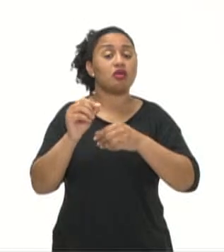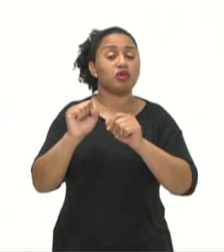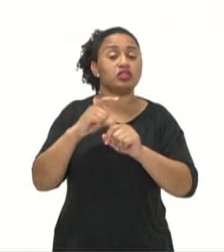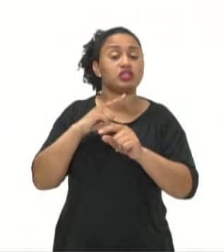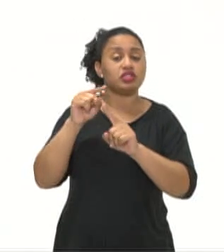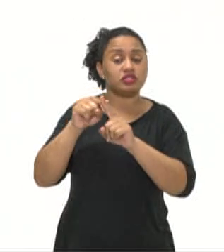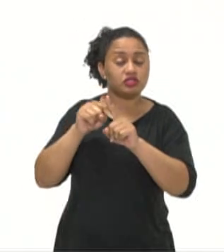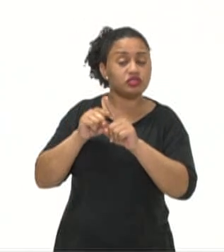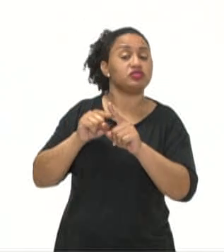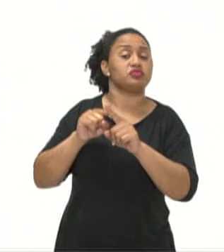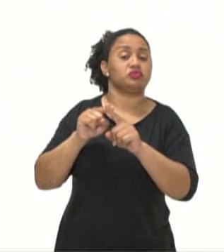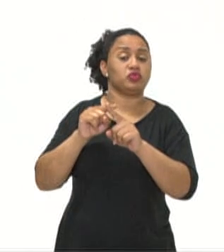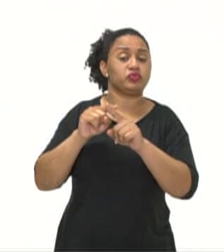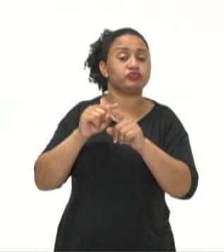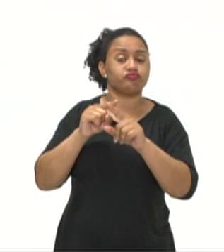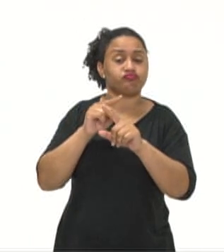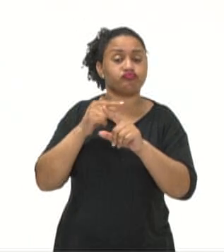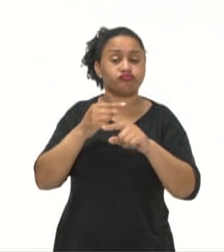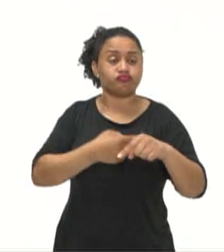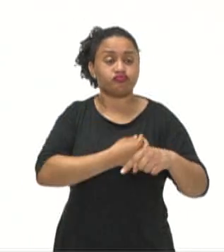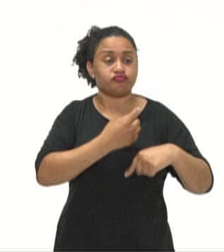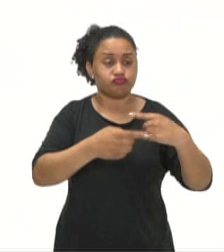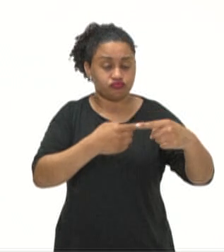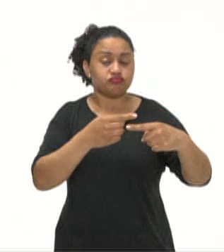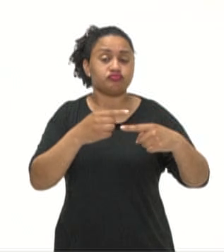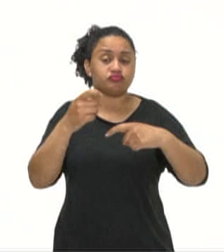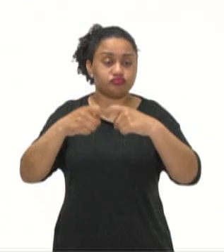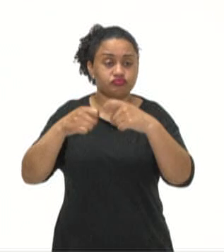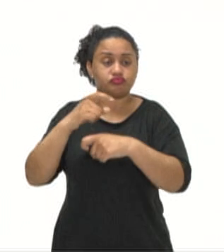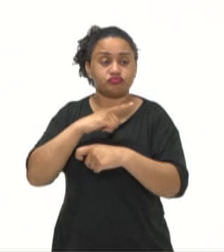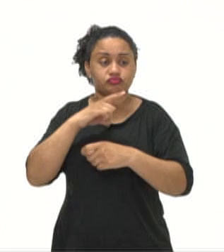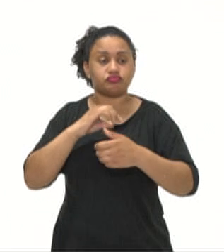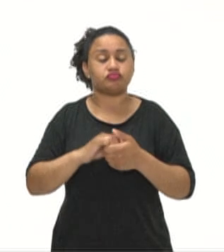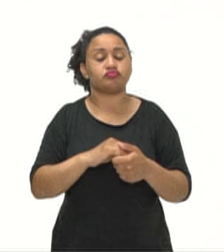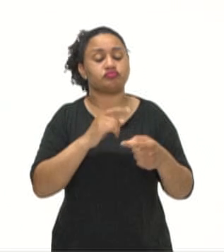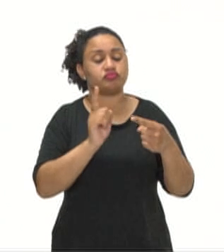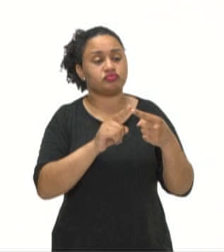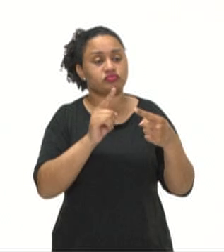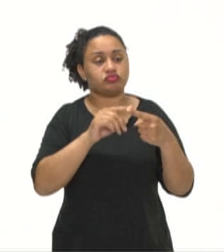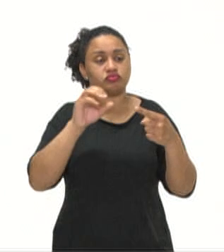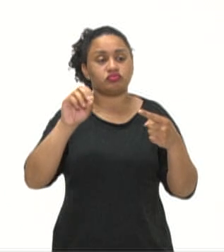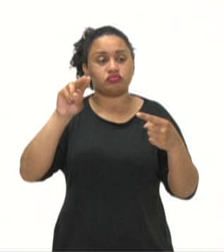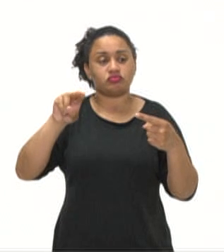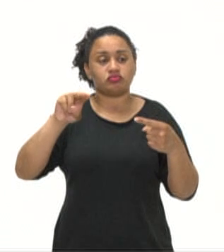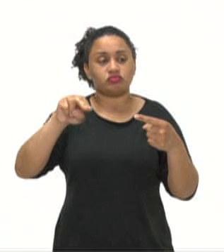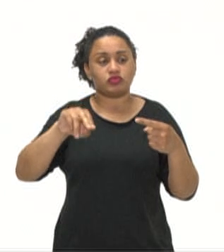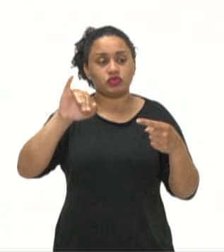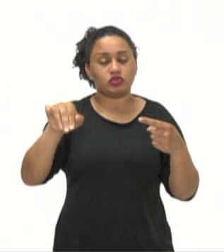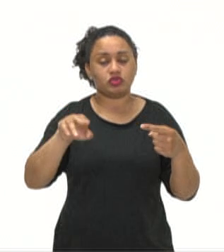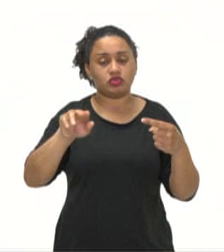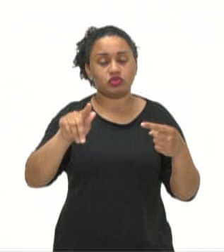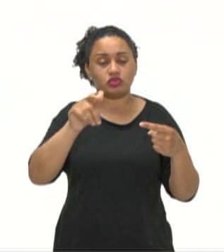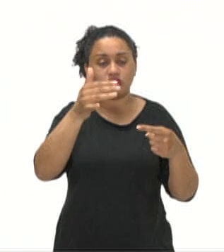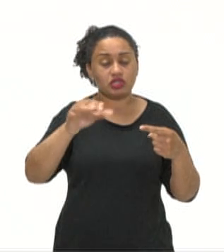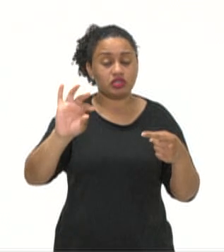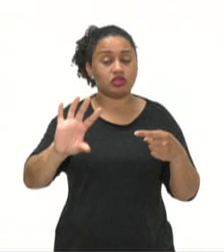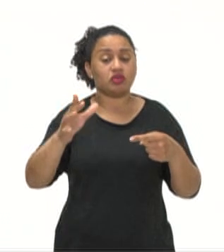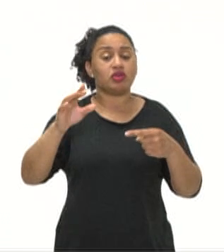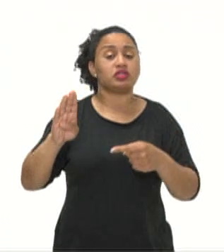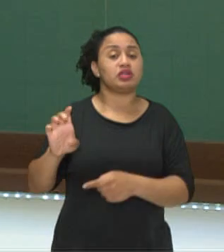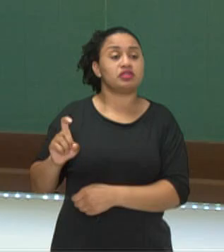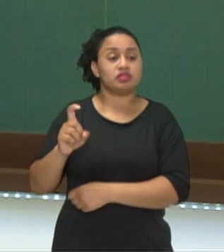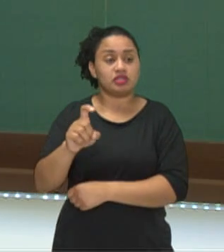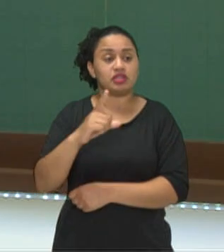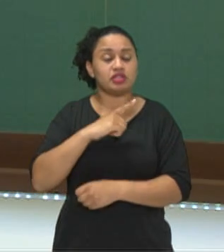a conjugação ou a fecundação. A conjugação acontece, por exemplo, com as bactérias. Quando